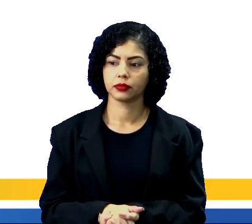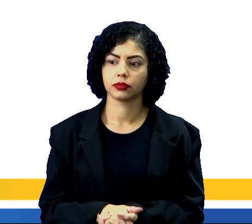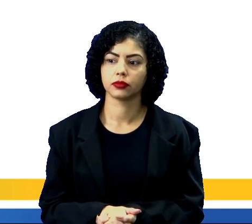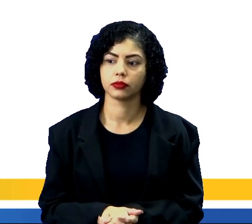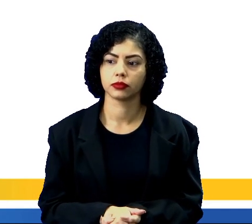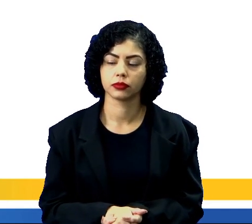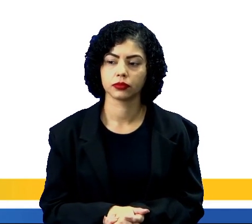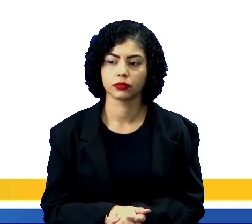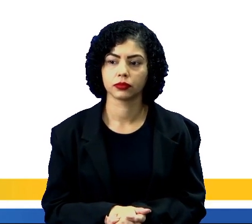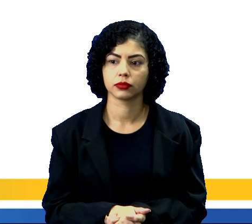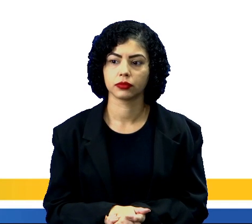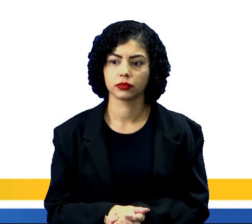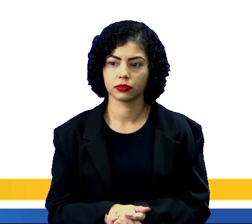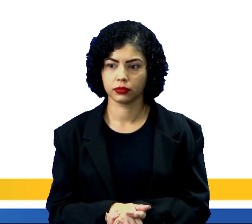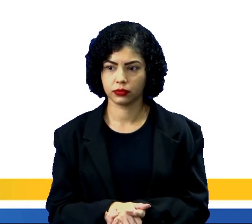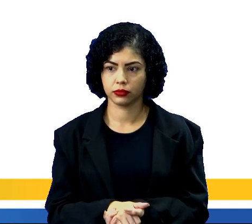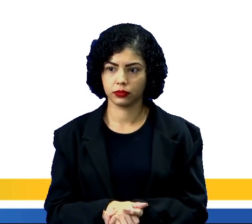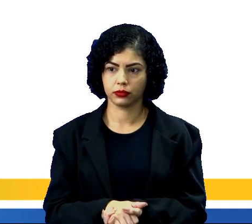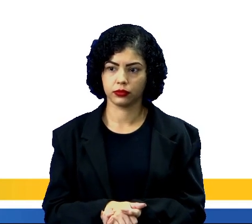assembleias.